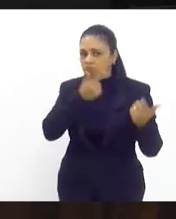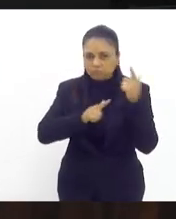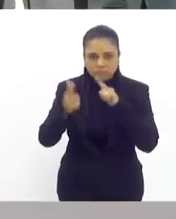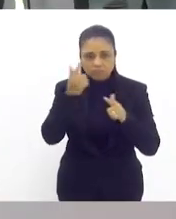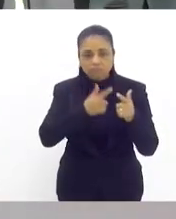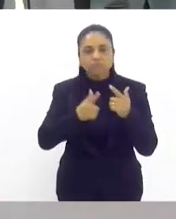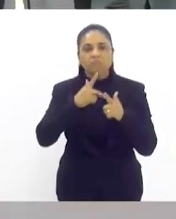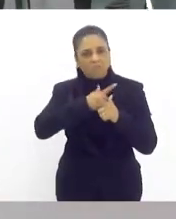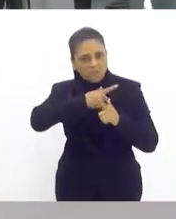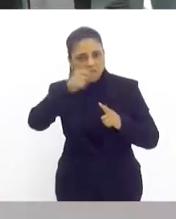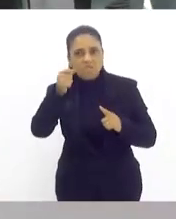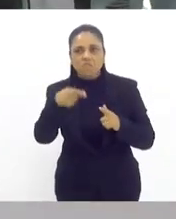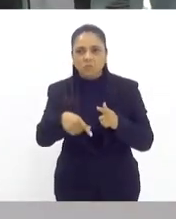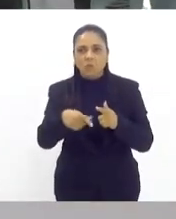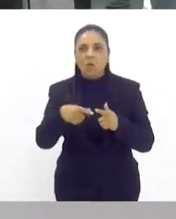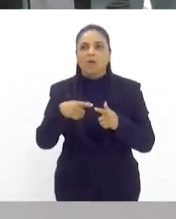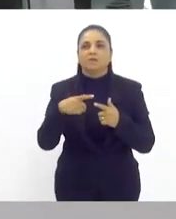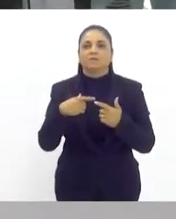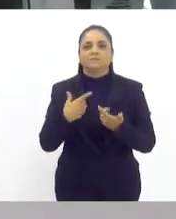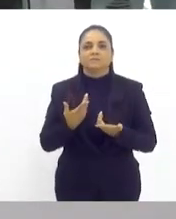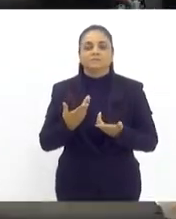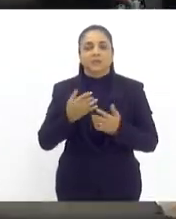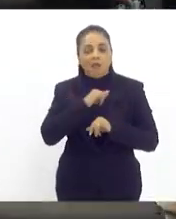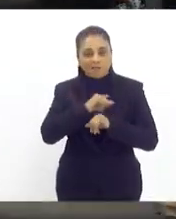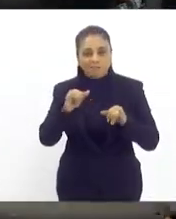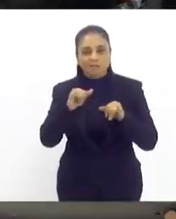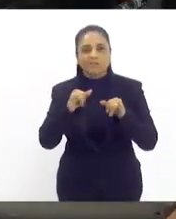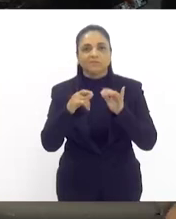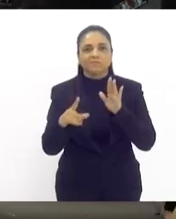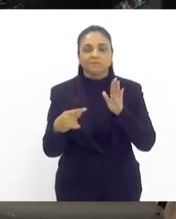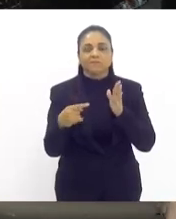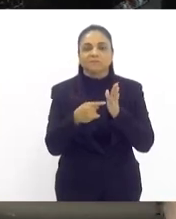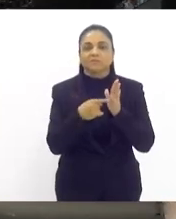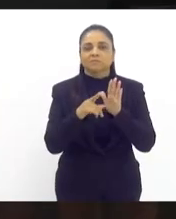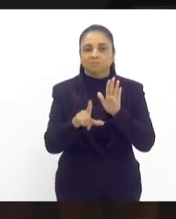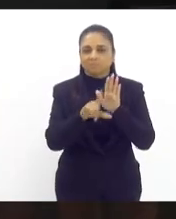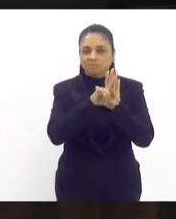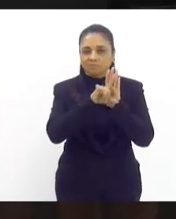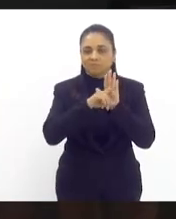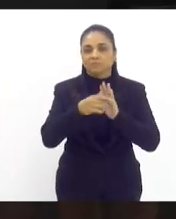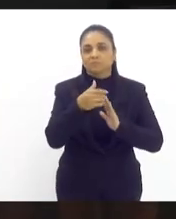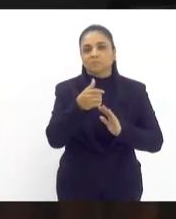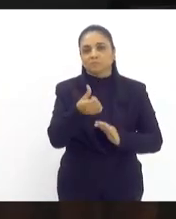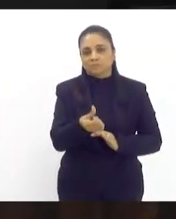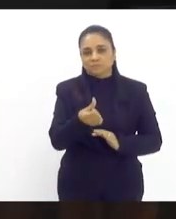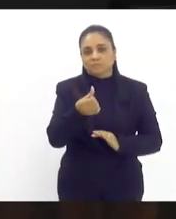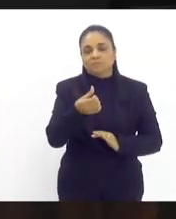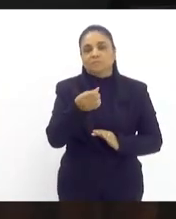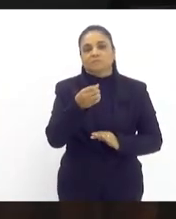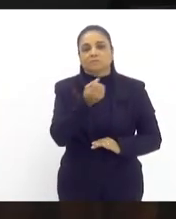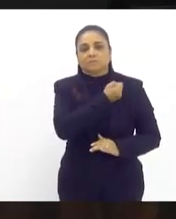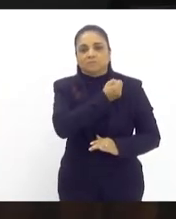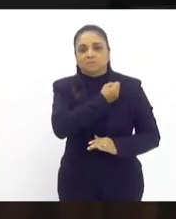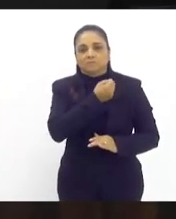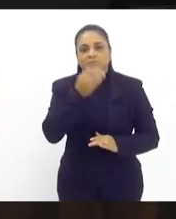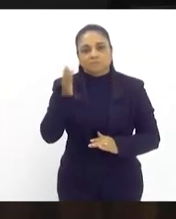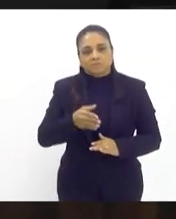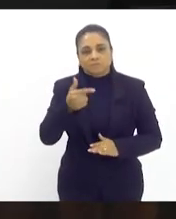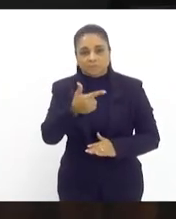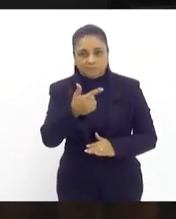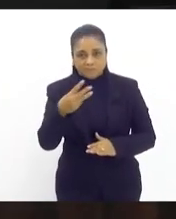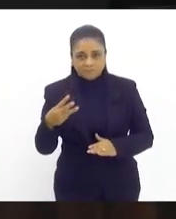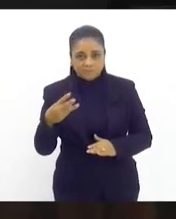gente vence a não ser indicação Legislativa número 6 de 2023 de autoriza deputada Carla Machado